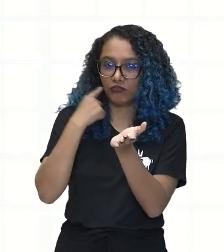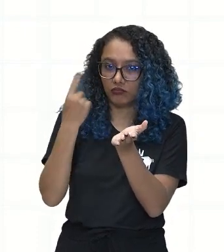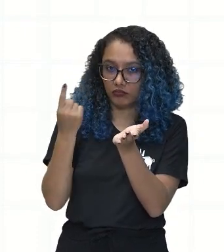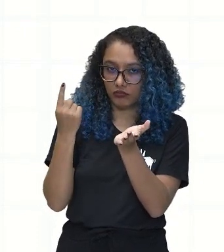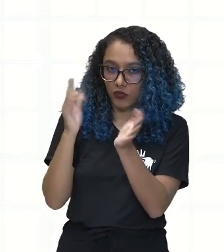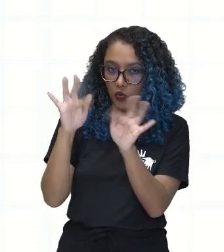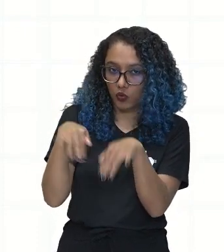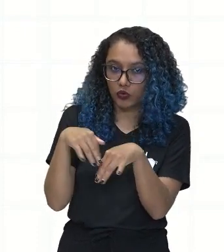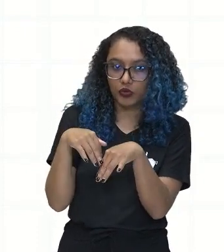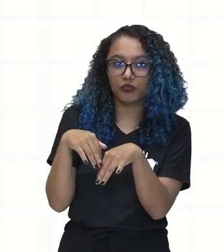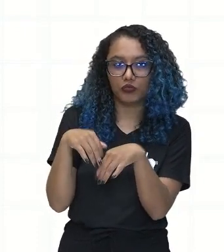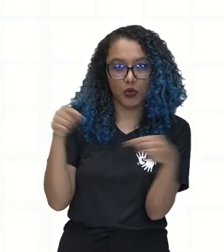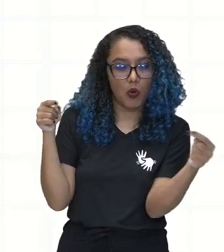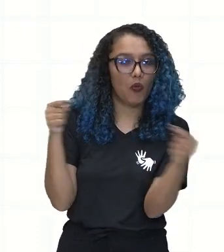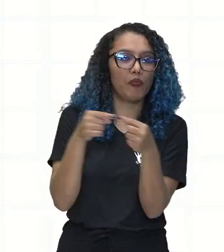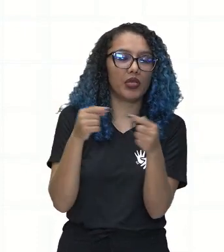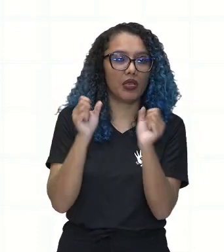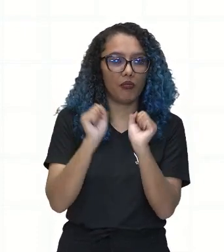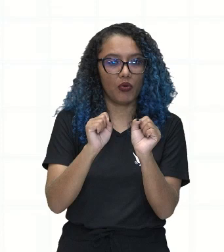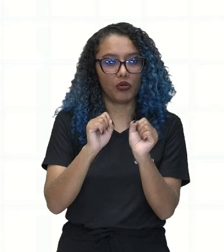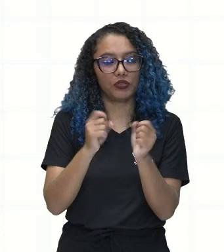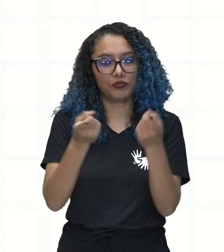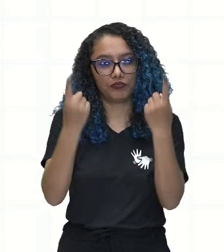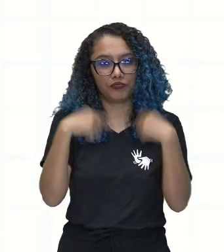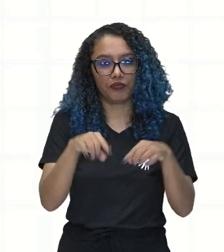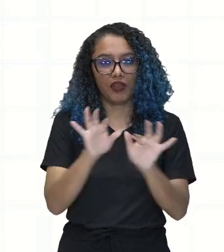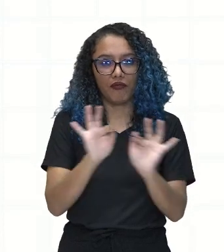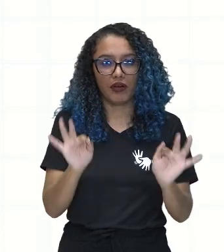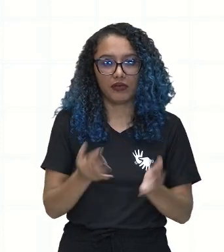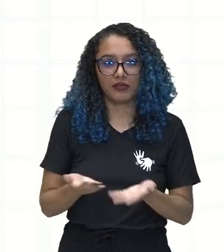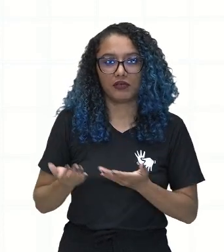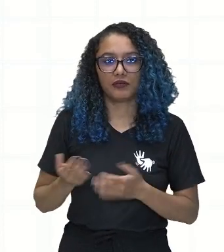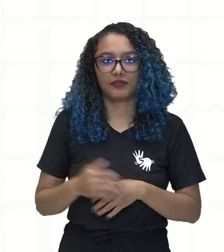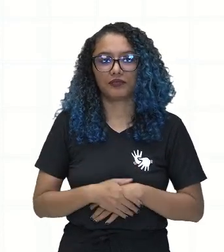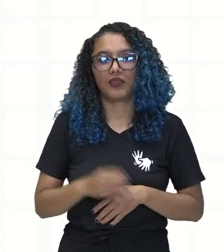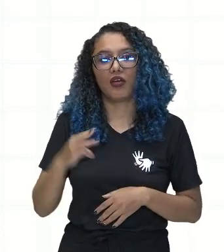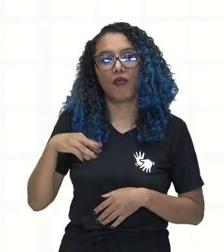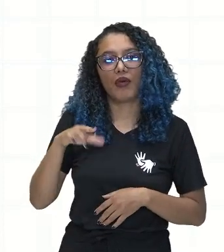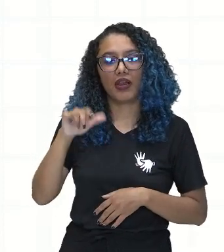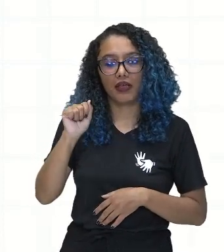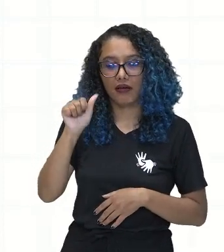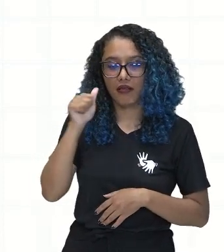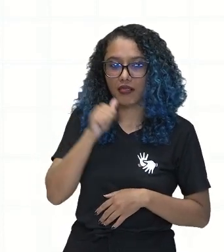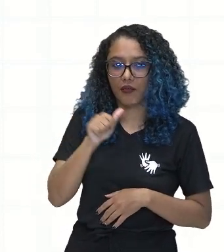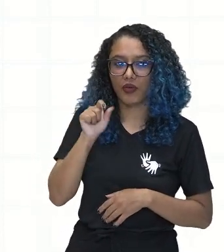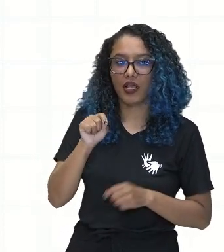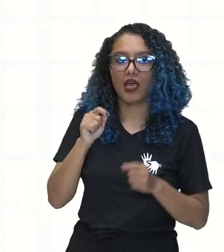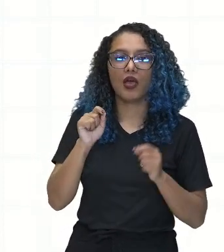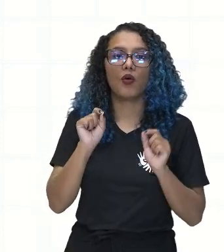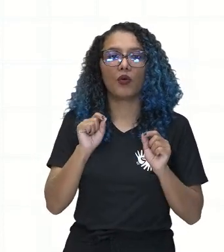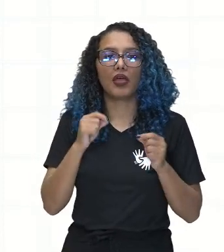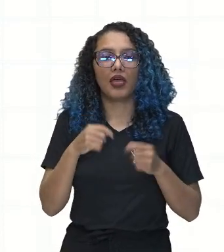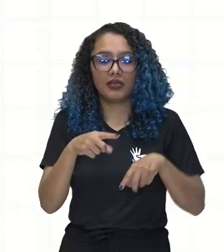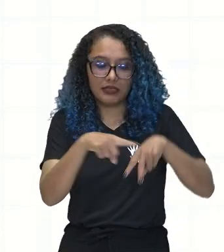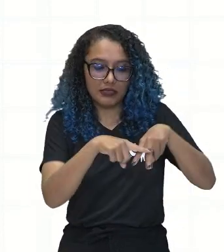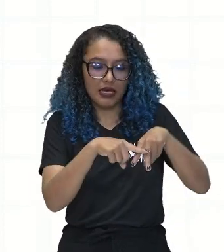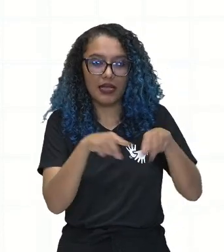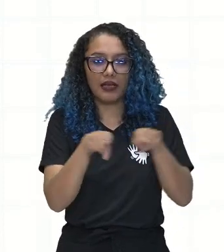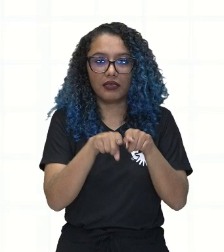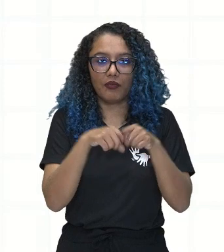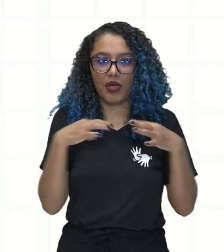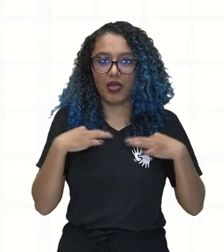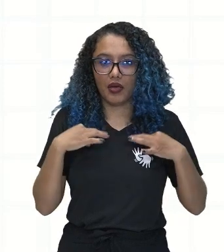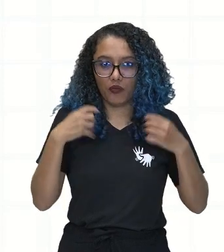Secretário argentino. Ou Mariana usava a saia, a blusa estampadas. Aí vai